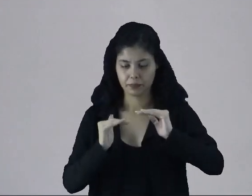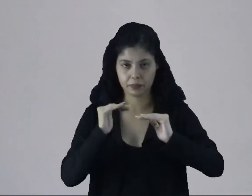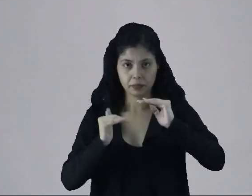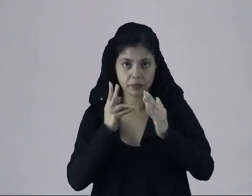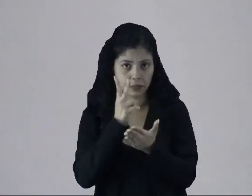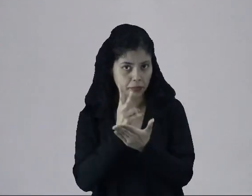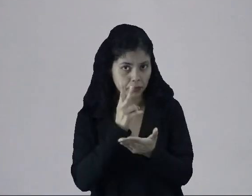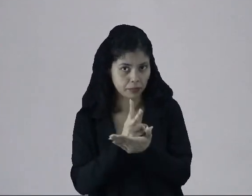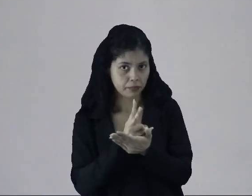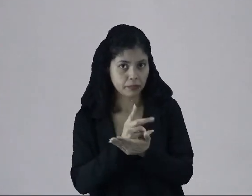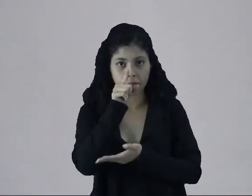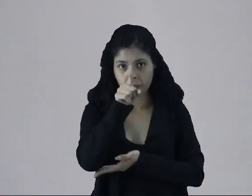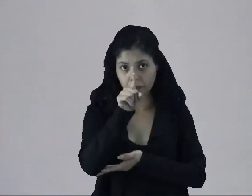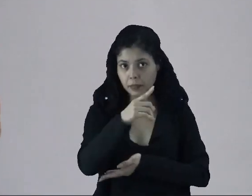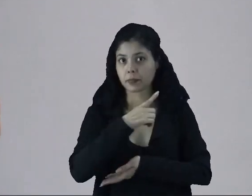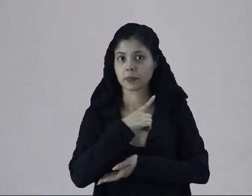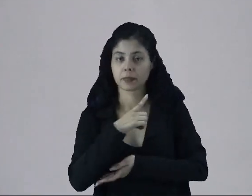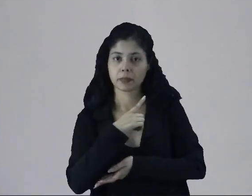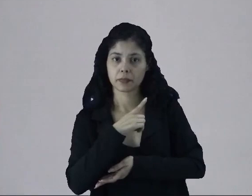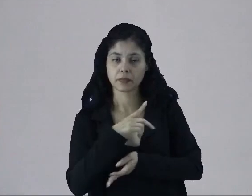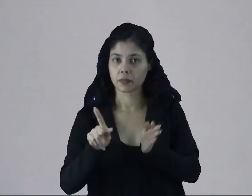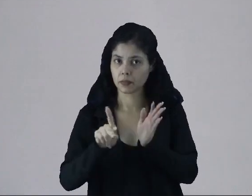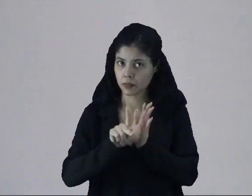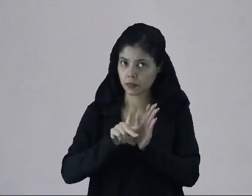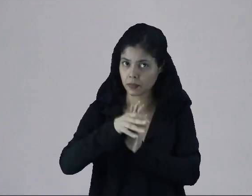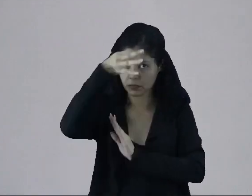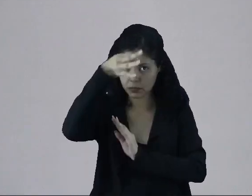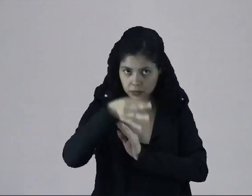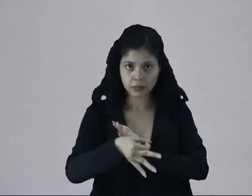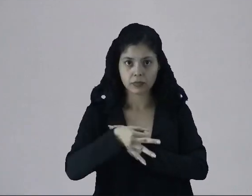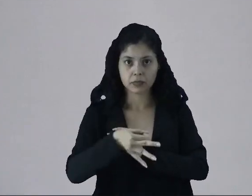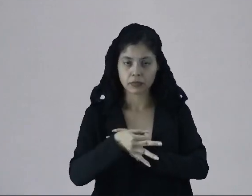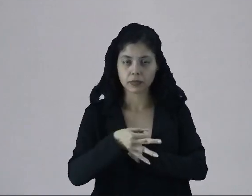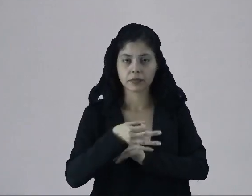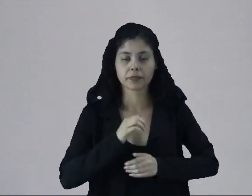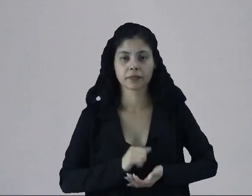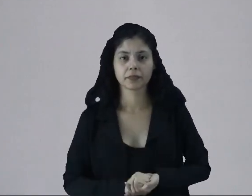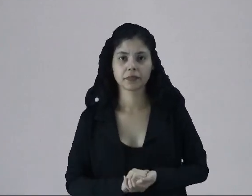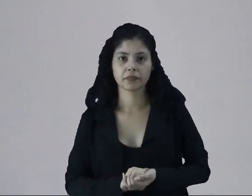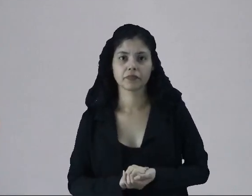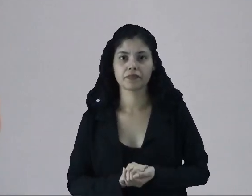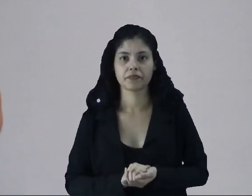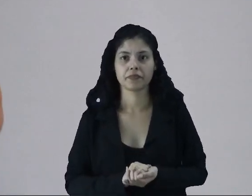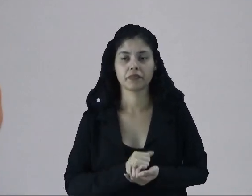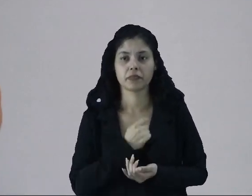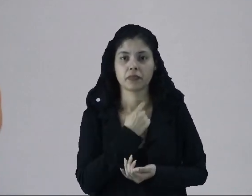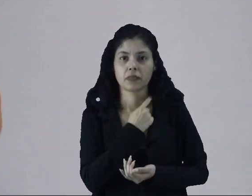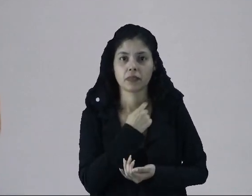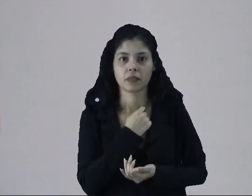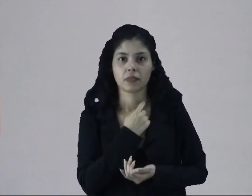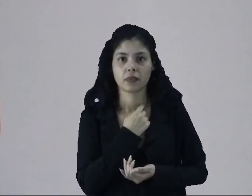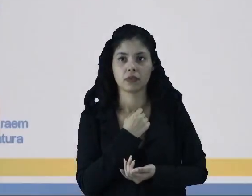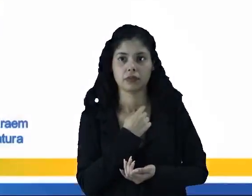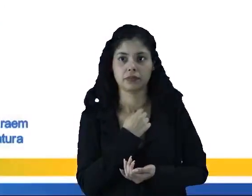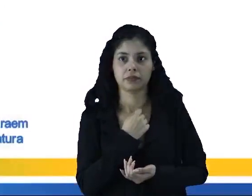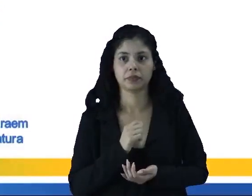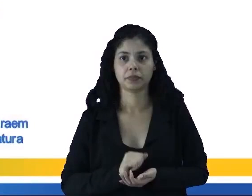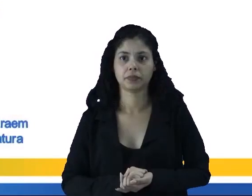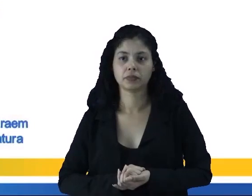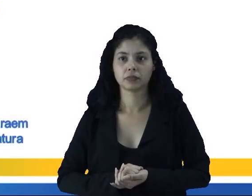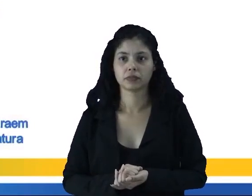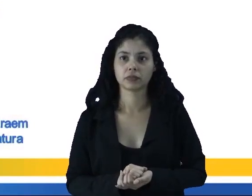aí para que você tenha as concentrações ideais para funcionar. Vamos voltar para o nosso slide. A gente também tem, por exemplo,